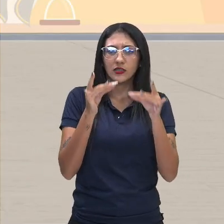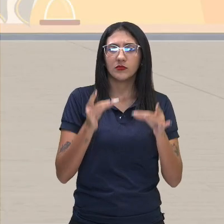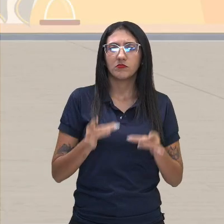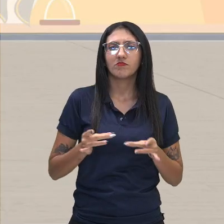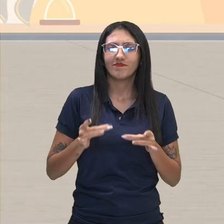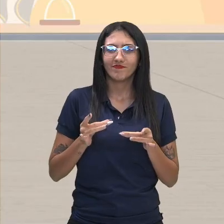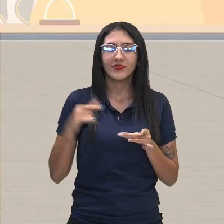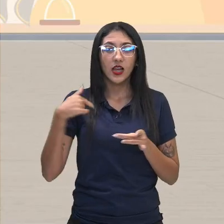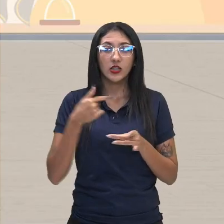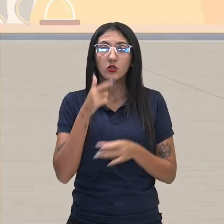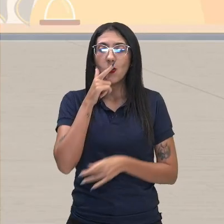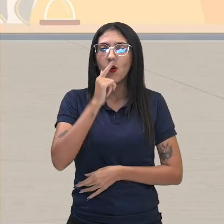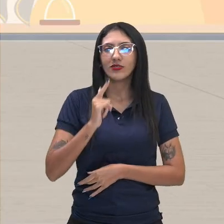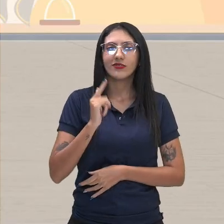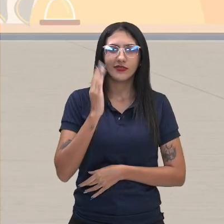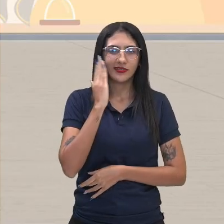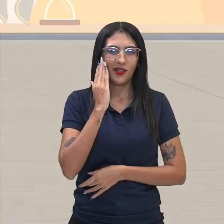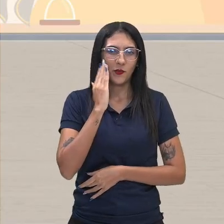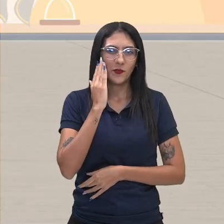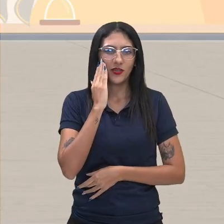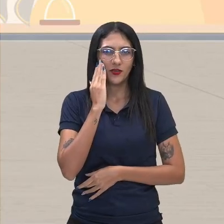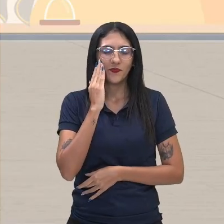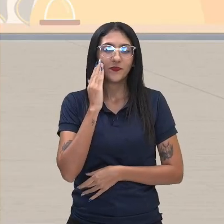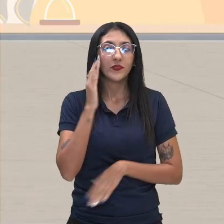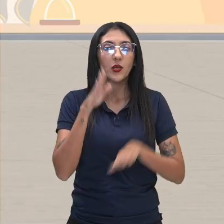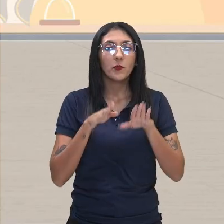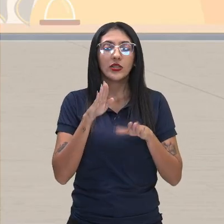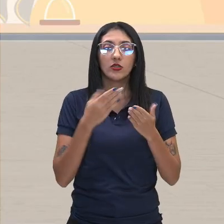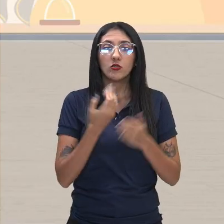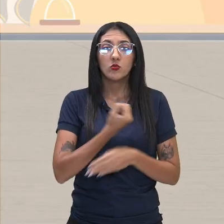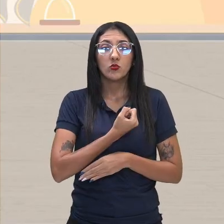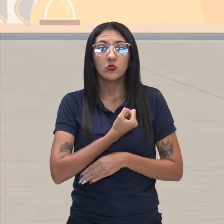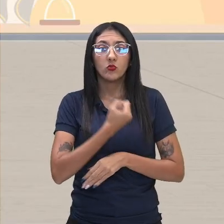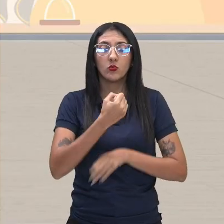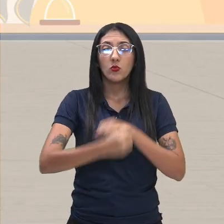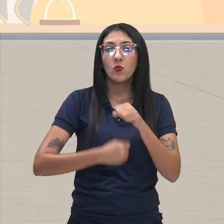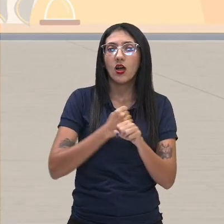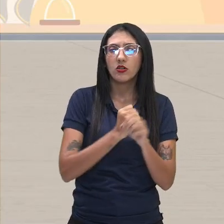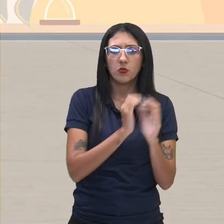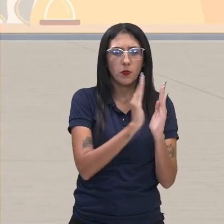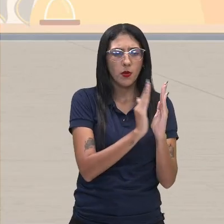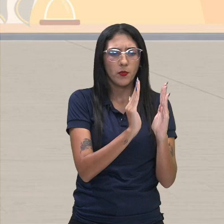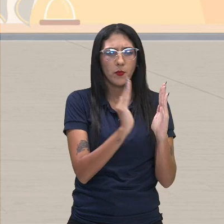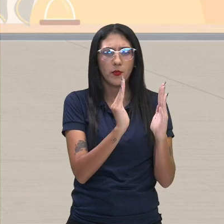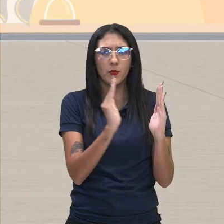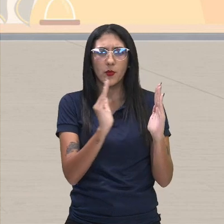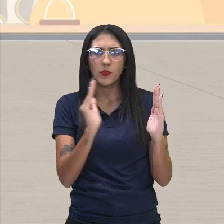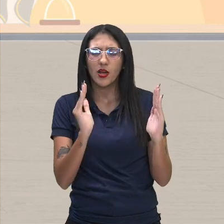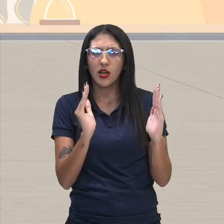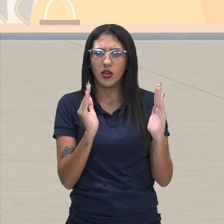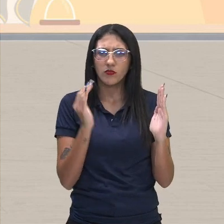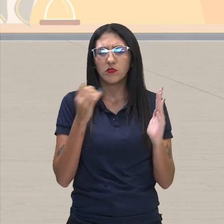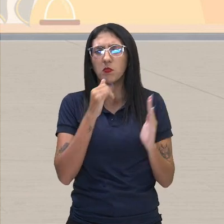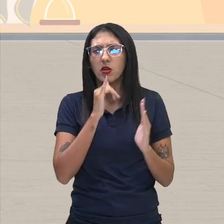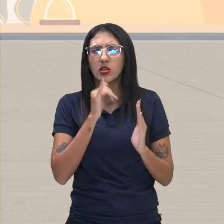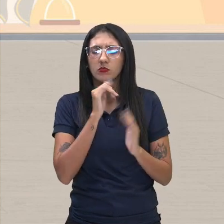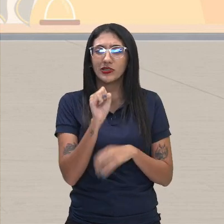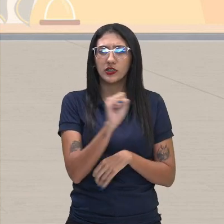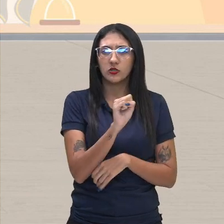Você consegue, a partir justamente das unidades de medição do tempo, como os segundos, os